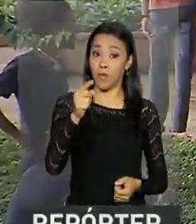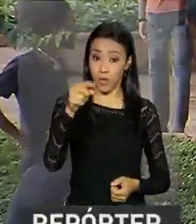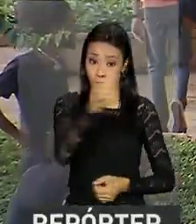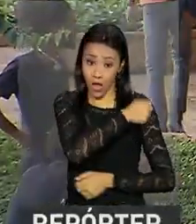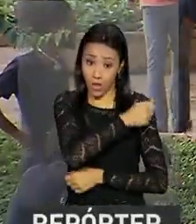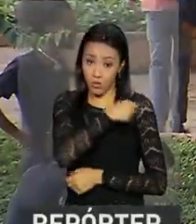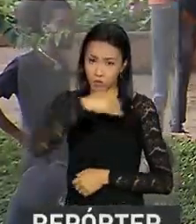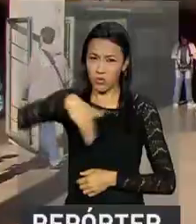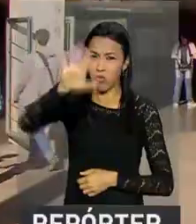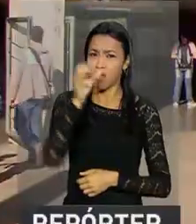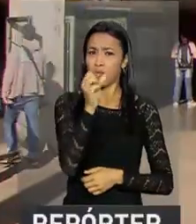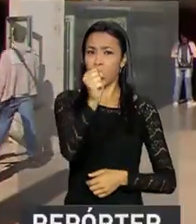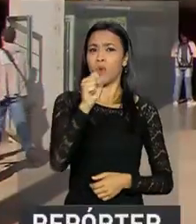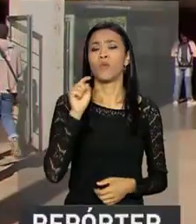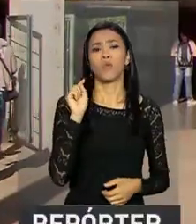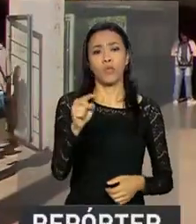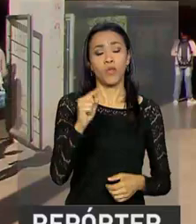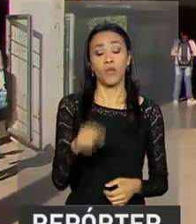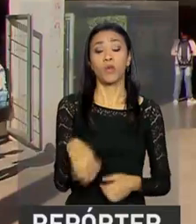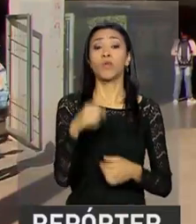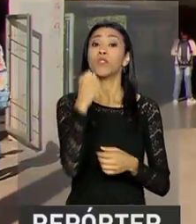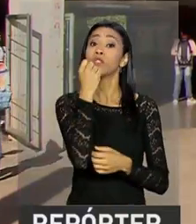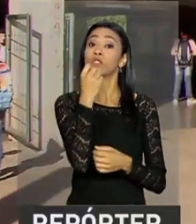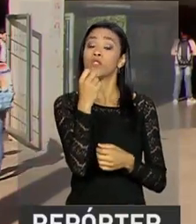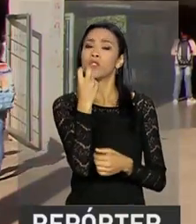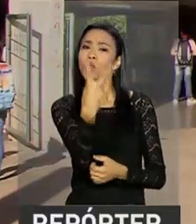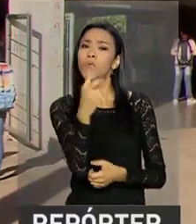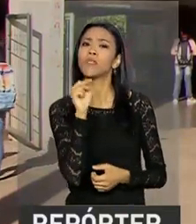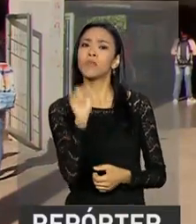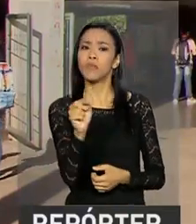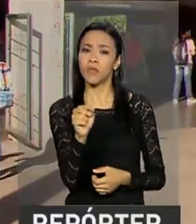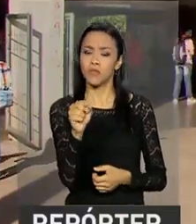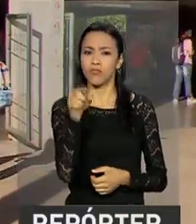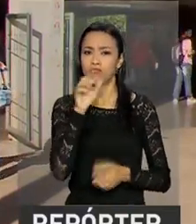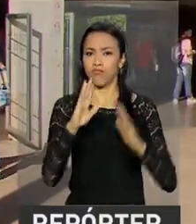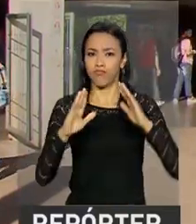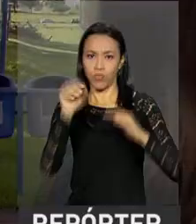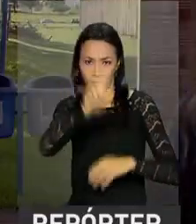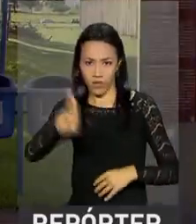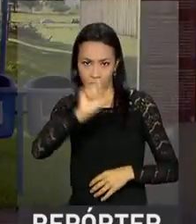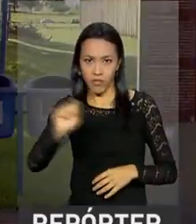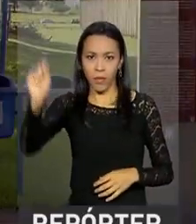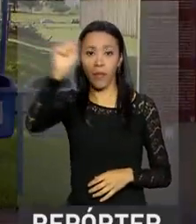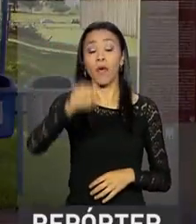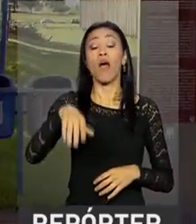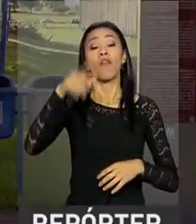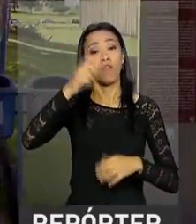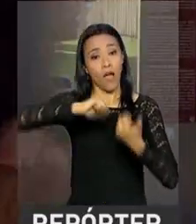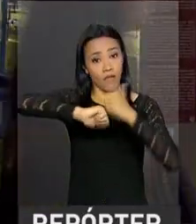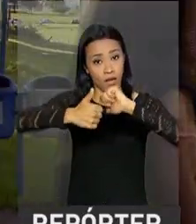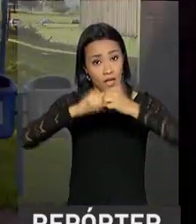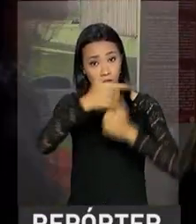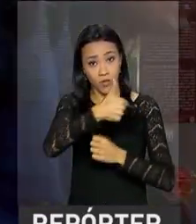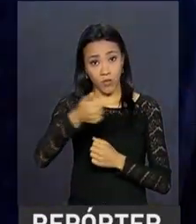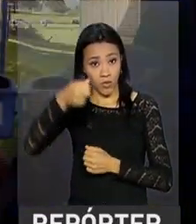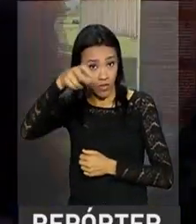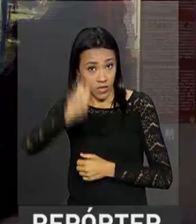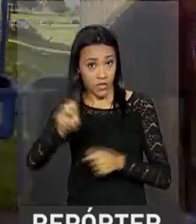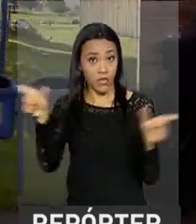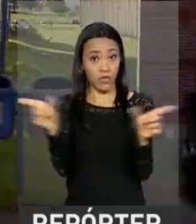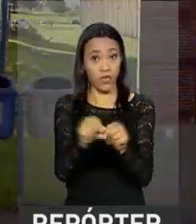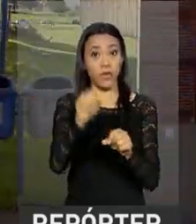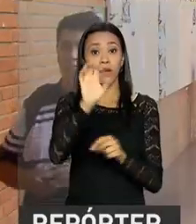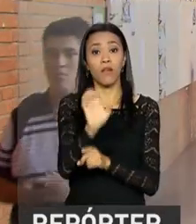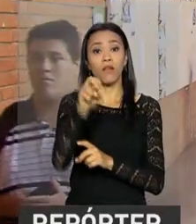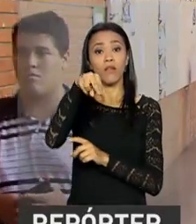8.000 cursos superiores de 2000 instituições de ensino foram avaliados em 2015 pelo enad o exame Nacional de desempenho